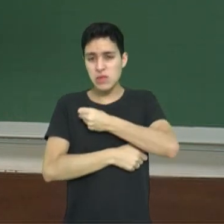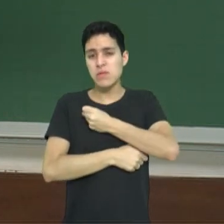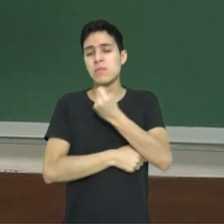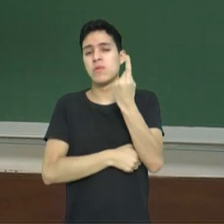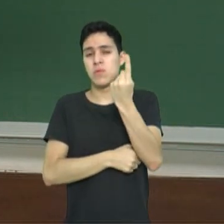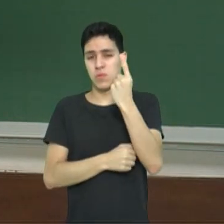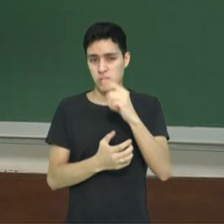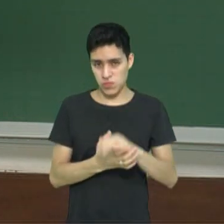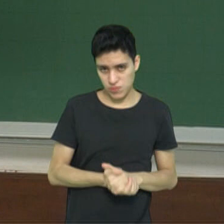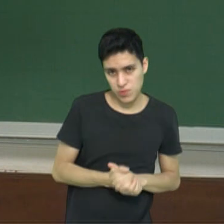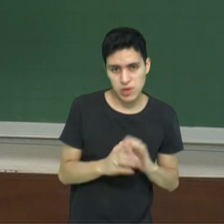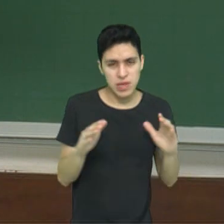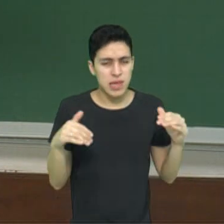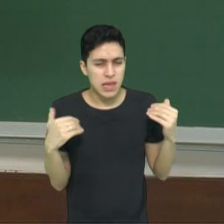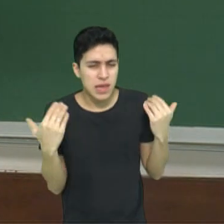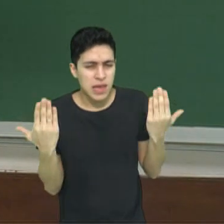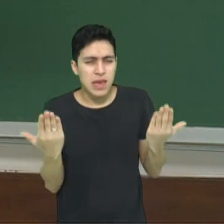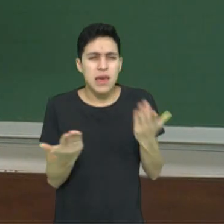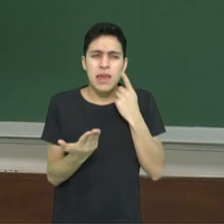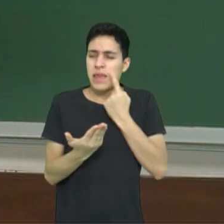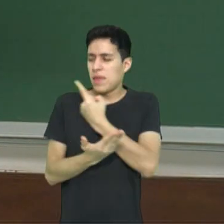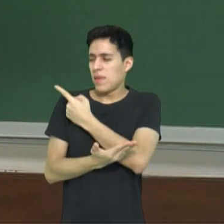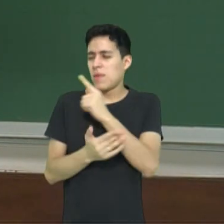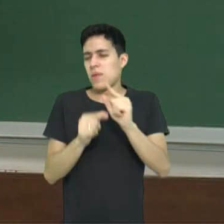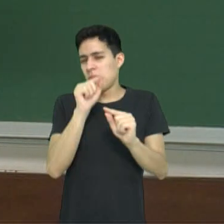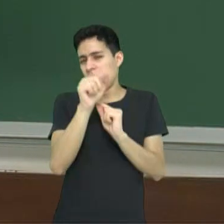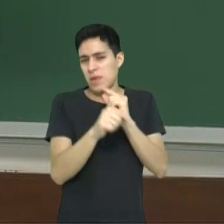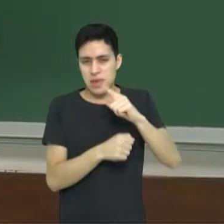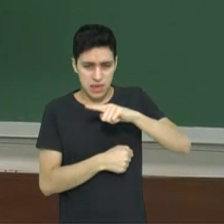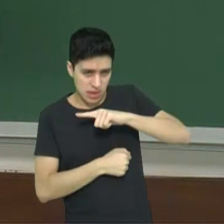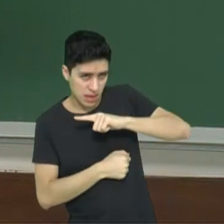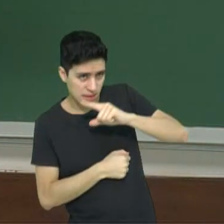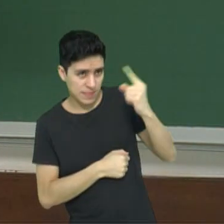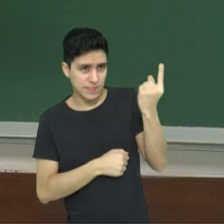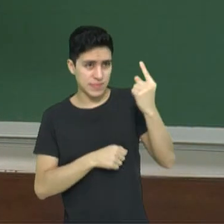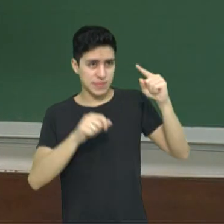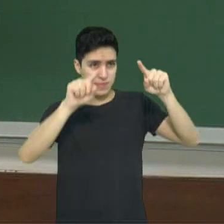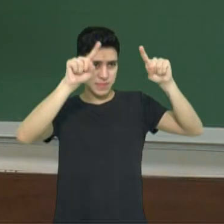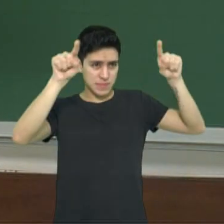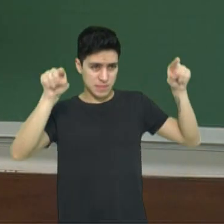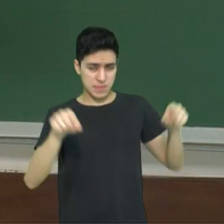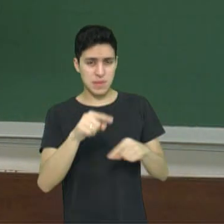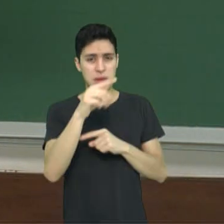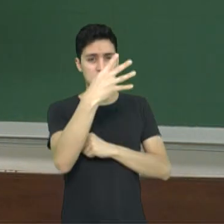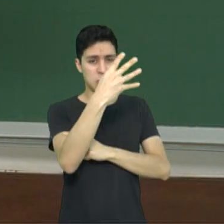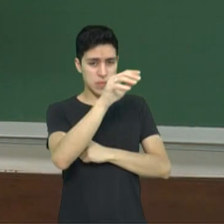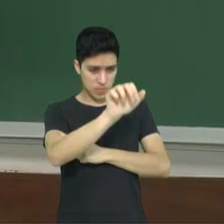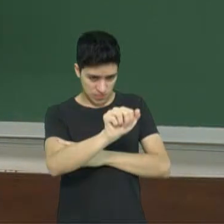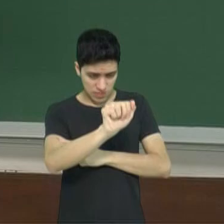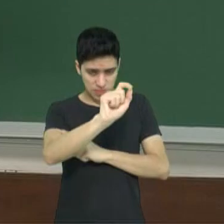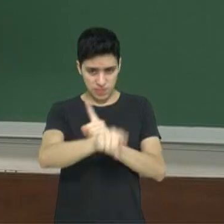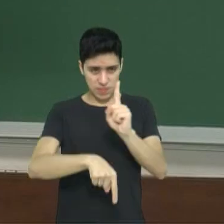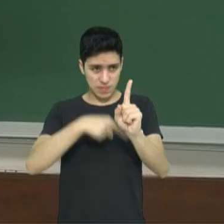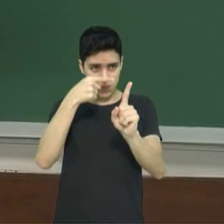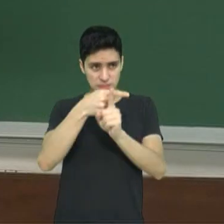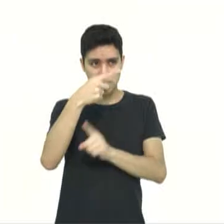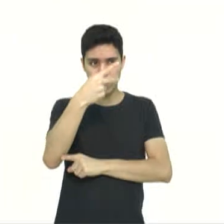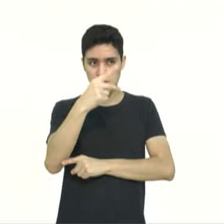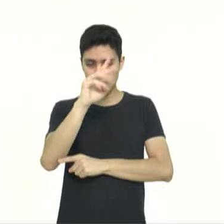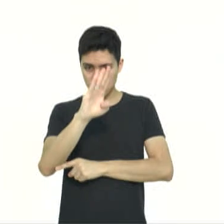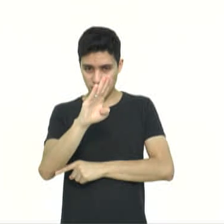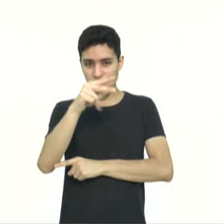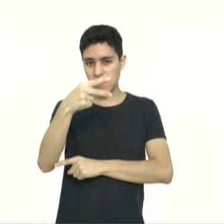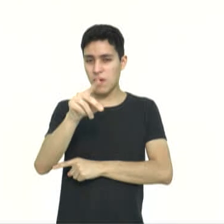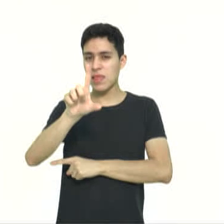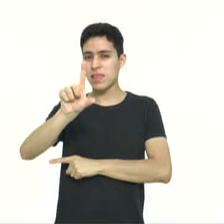1. Então, se você olhar aqui, ó, nós temos a primeira equação, 4a mais 2b